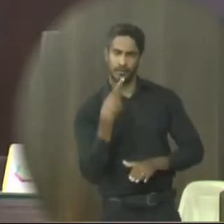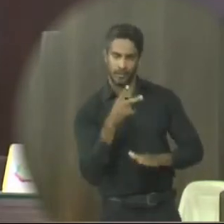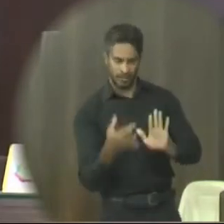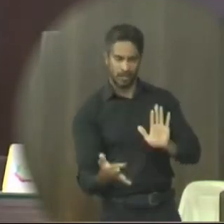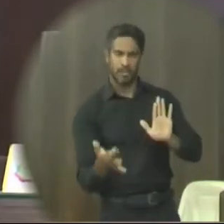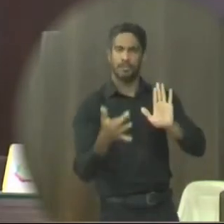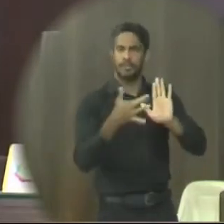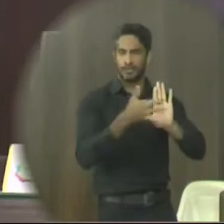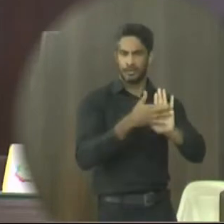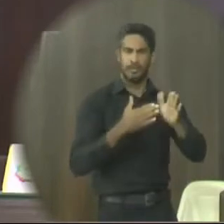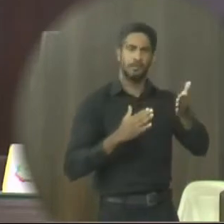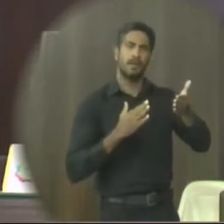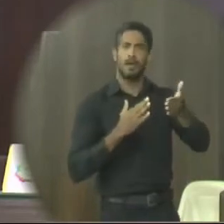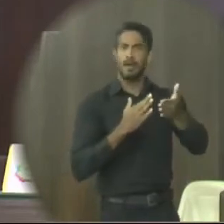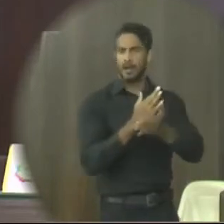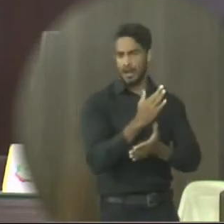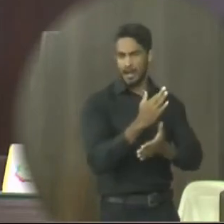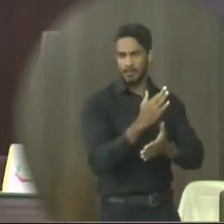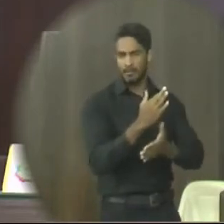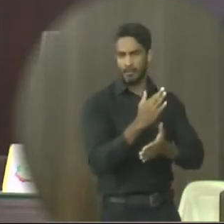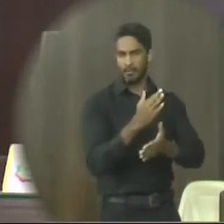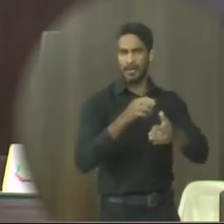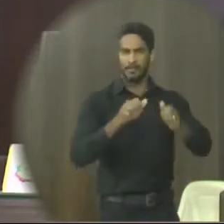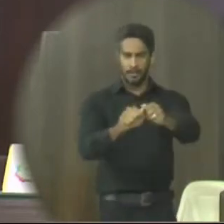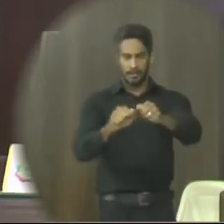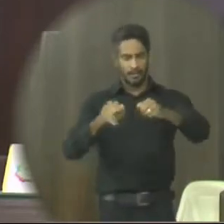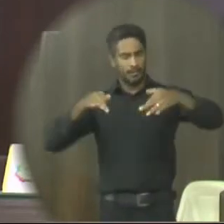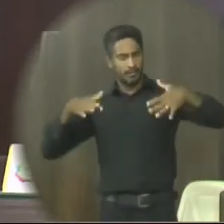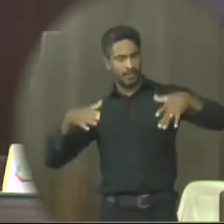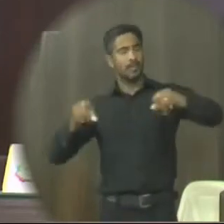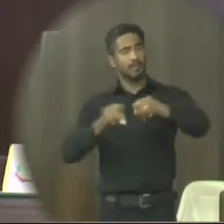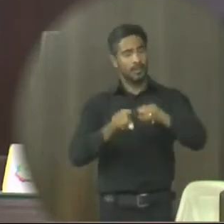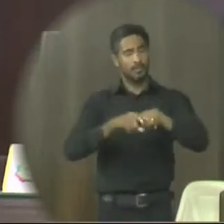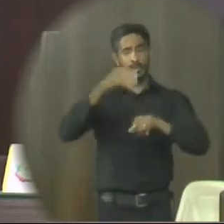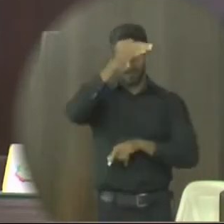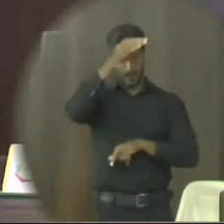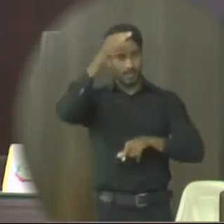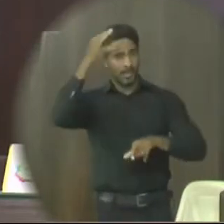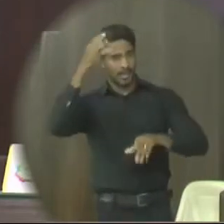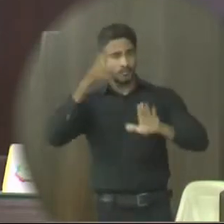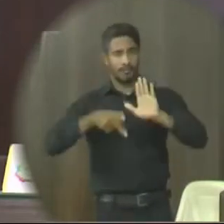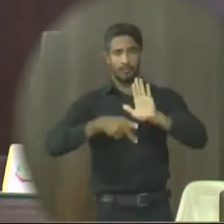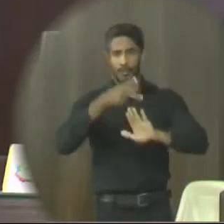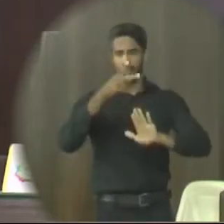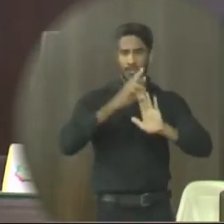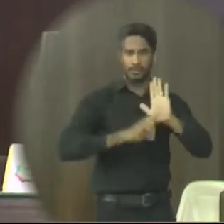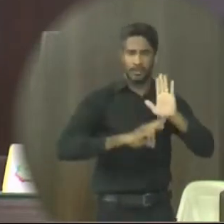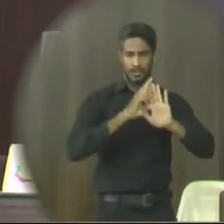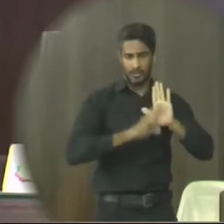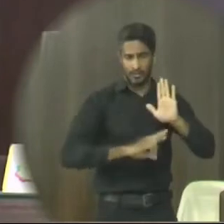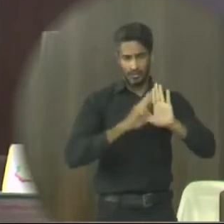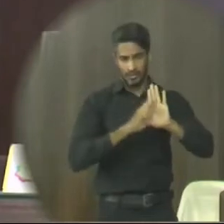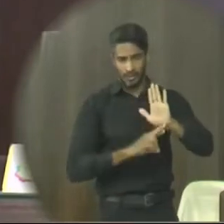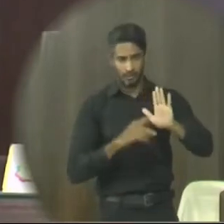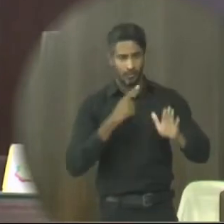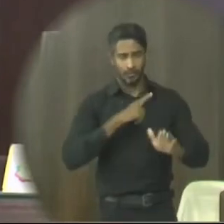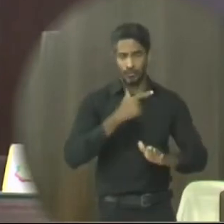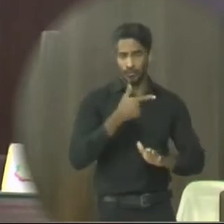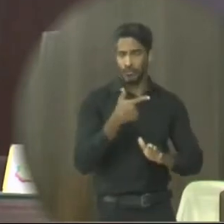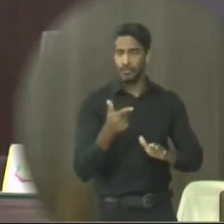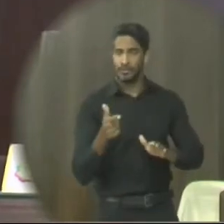internos aprovados pelo Plenário e pela Câmara Municipal, com projeto de resolução, não tendo